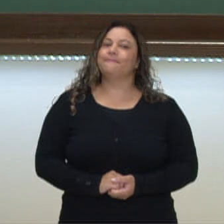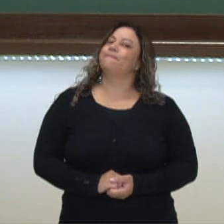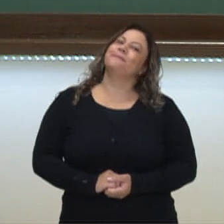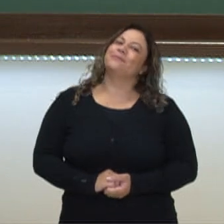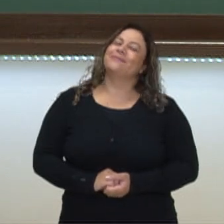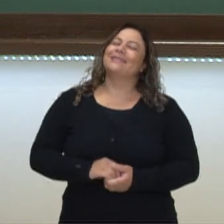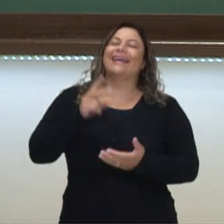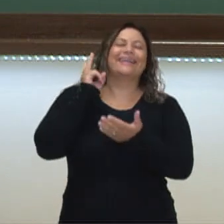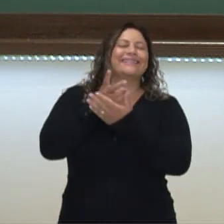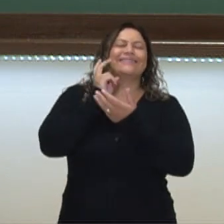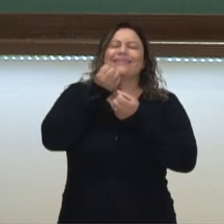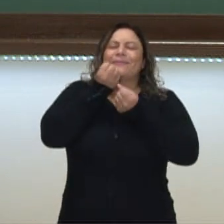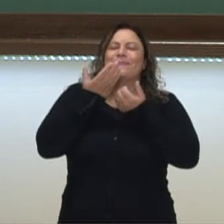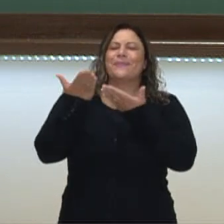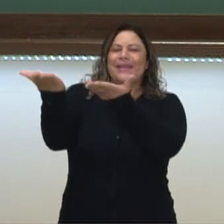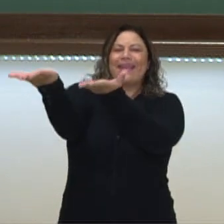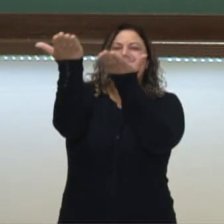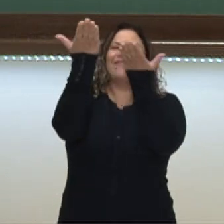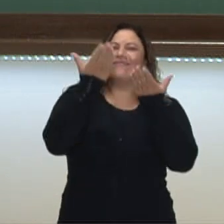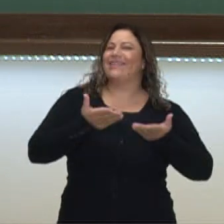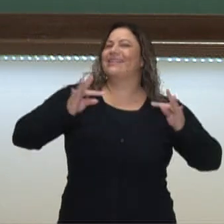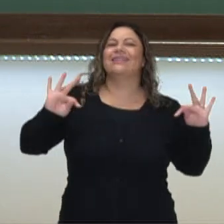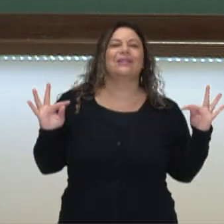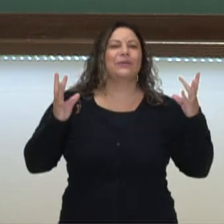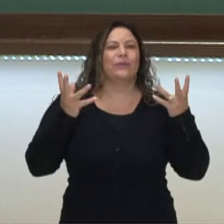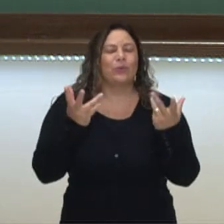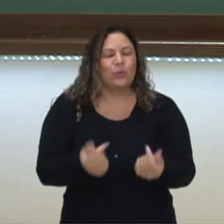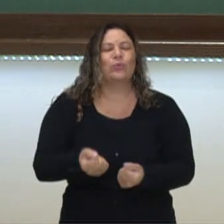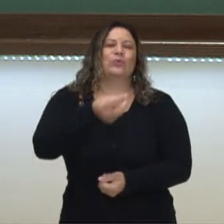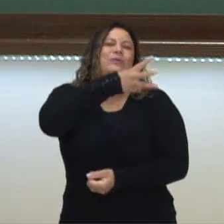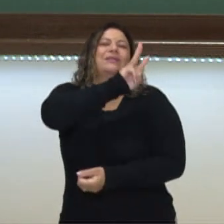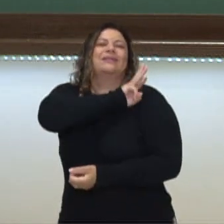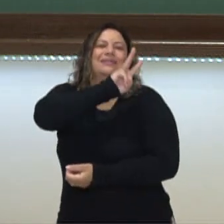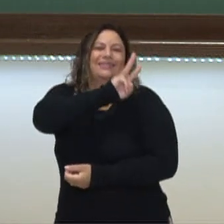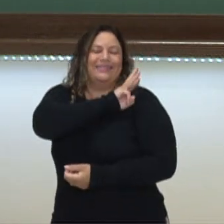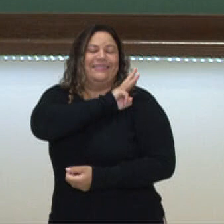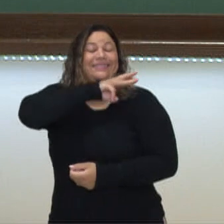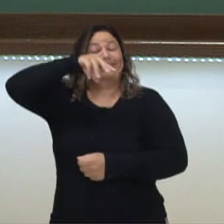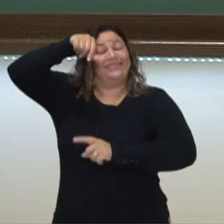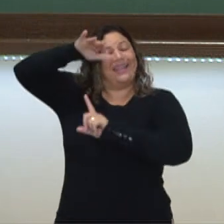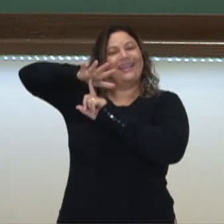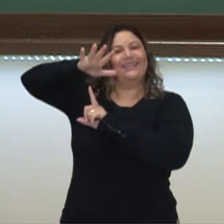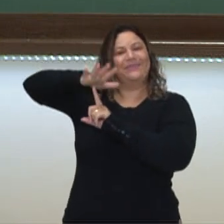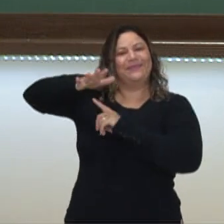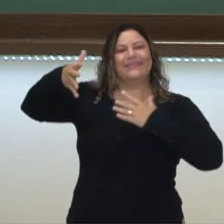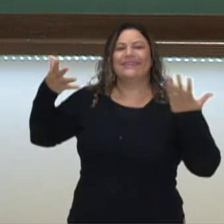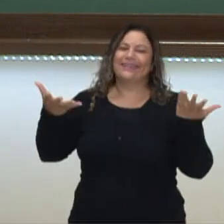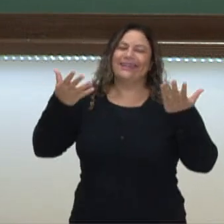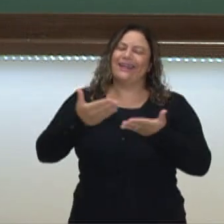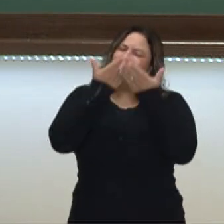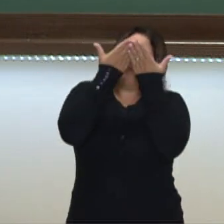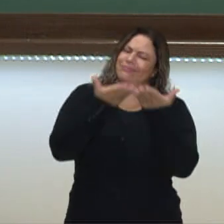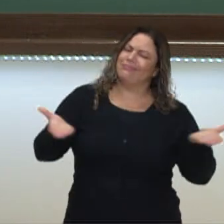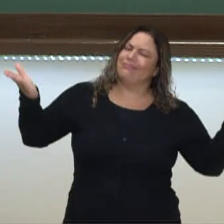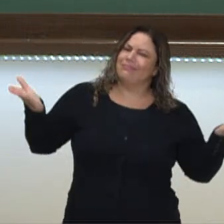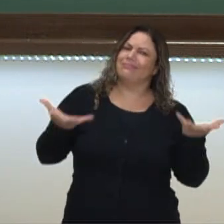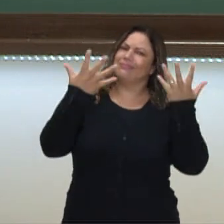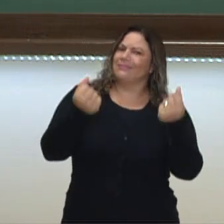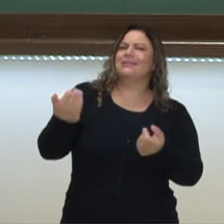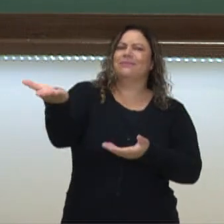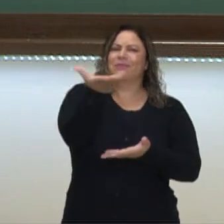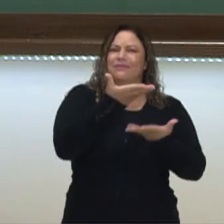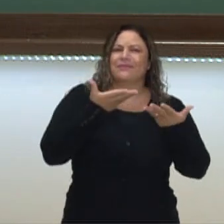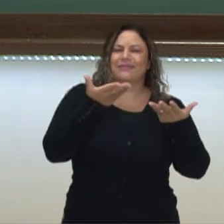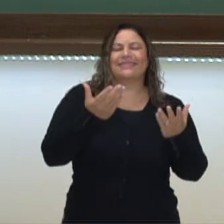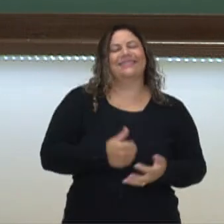Sejam sempre bem-vindos, senhoras e senhores da terceira série do Ensino Médio do Paraná. É sempre uma honra receber vocês aqui. Eu